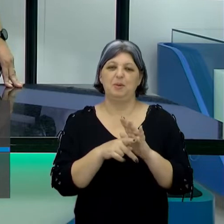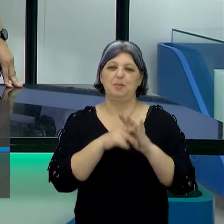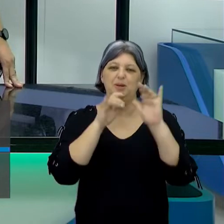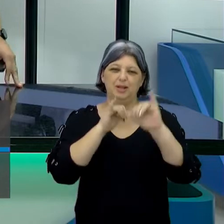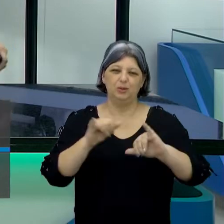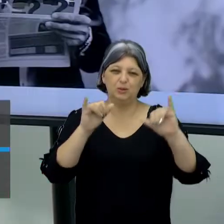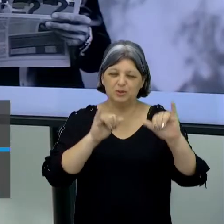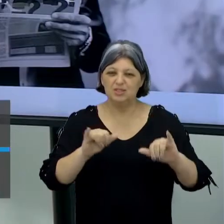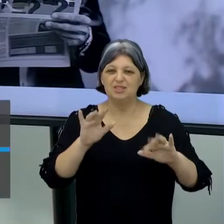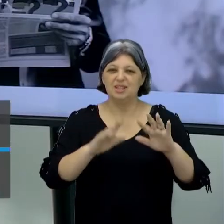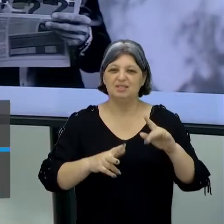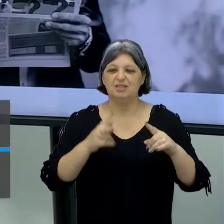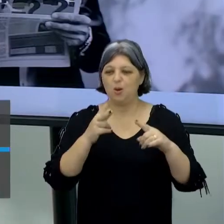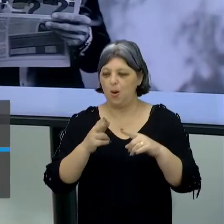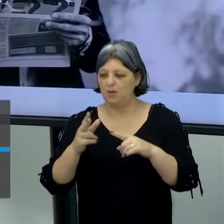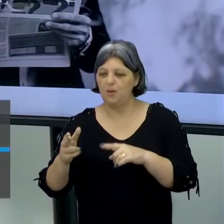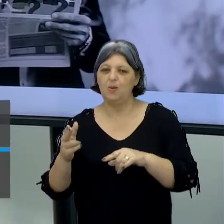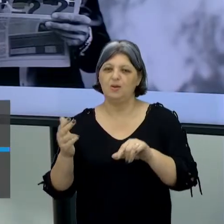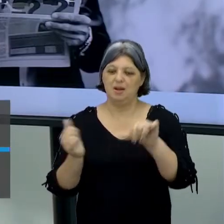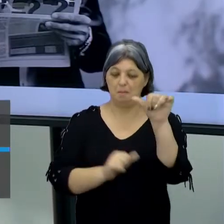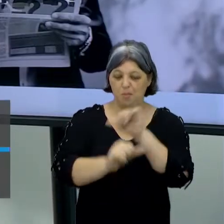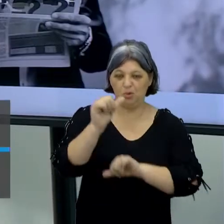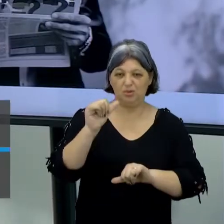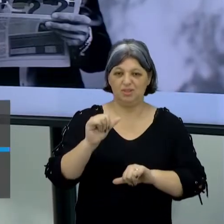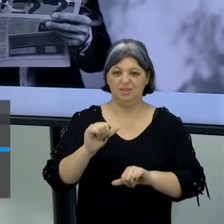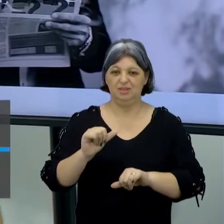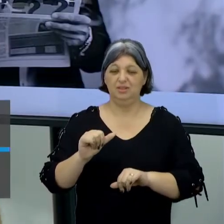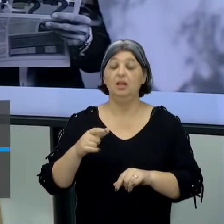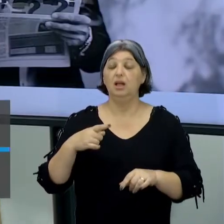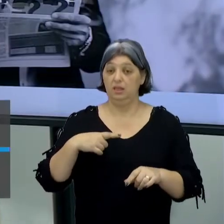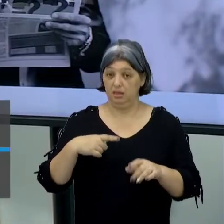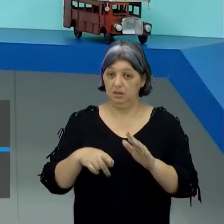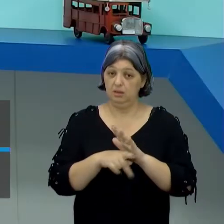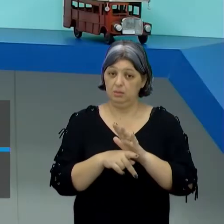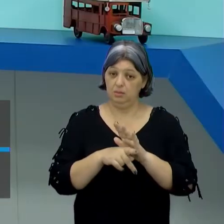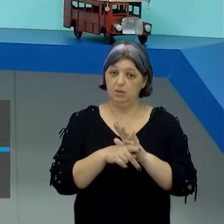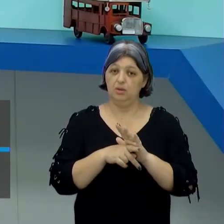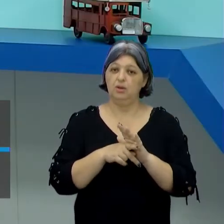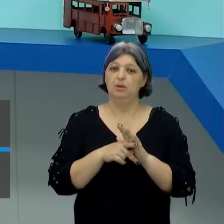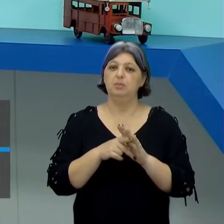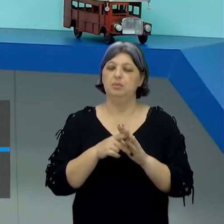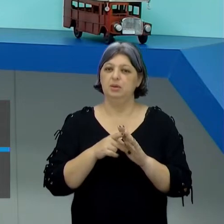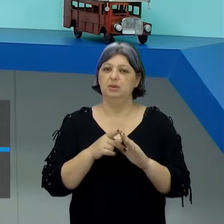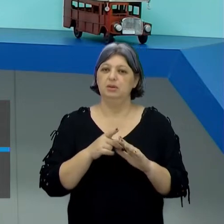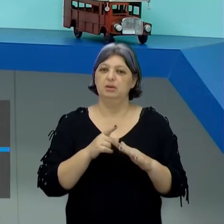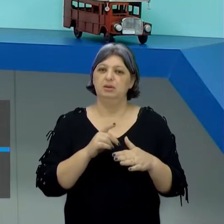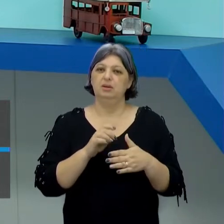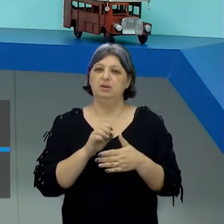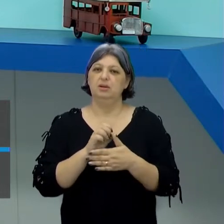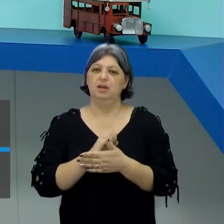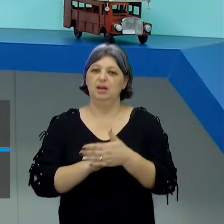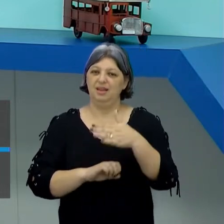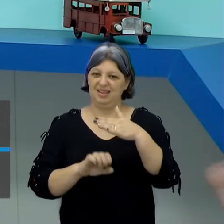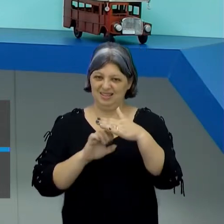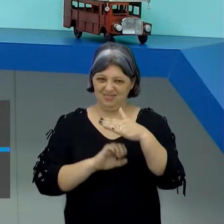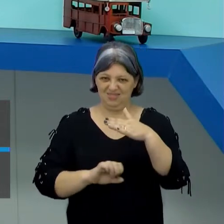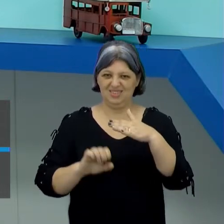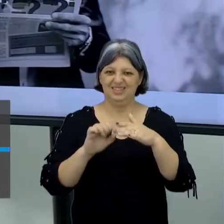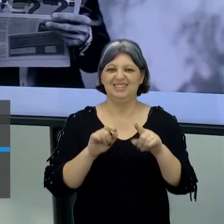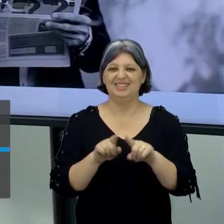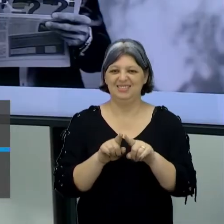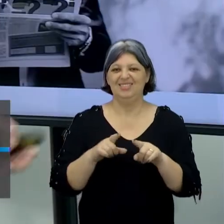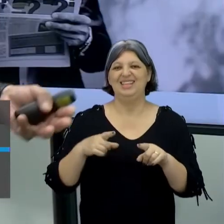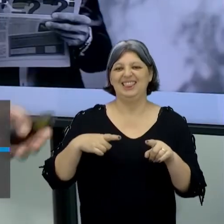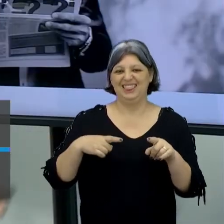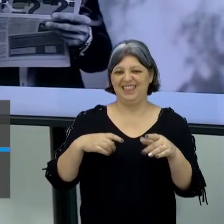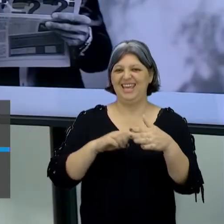Por isso que checar a notícia, né? Então, existem agências de fact-checking, sabia disso? Sim, existem agências de fake news. Claro que